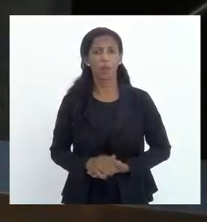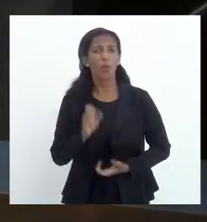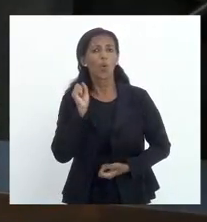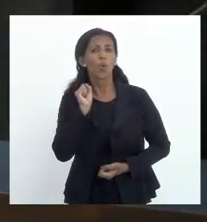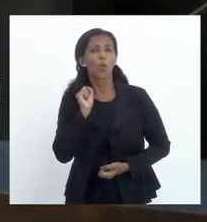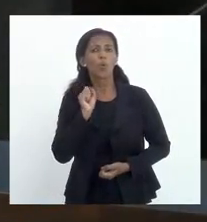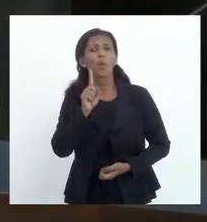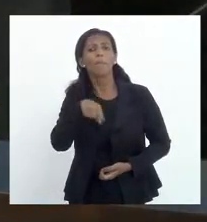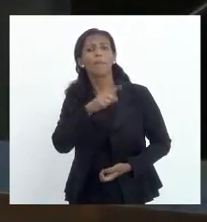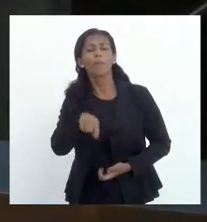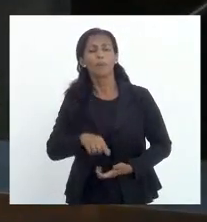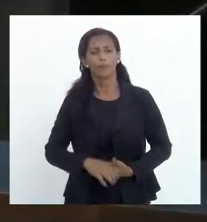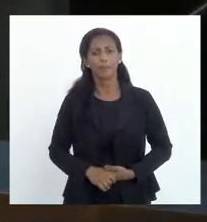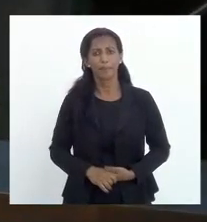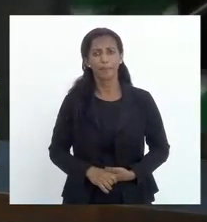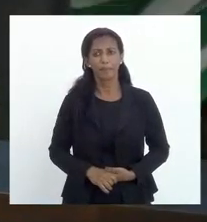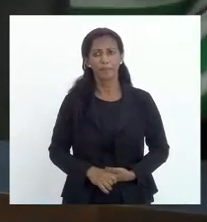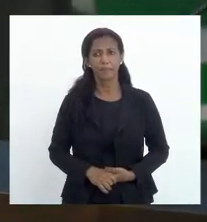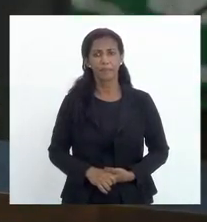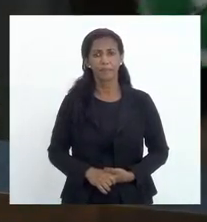impede?